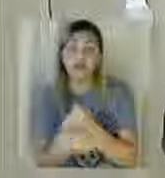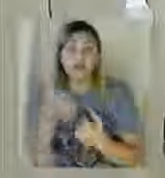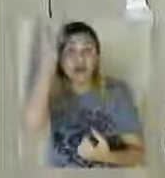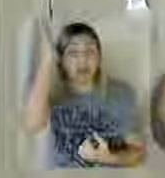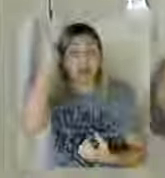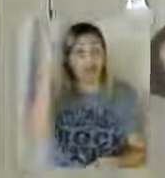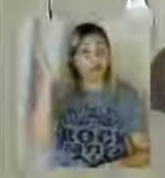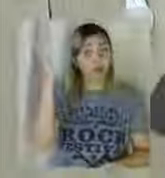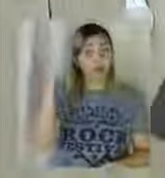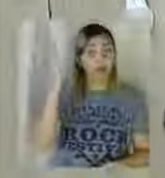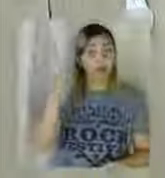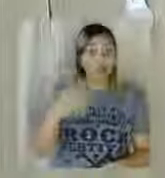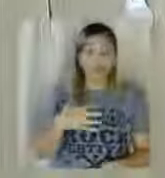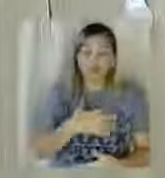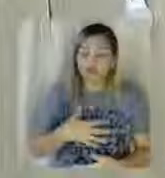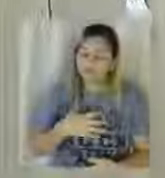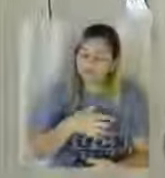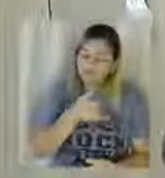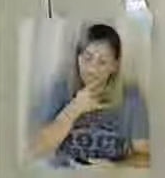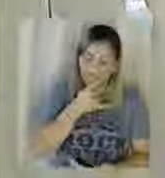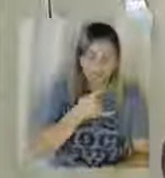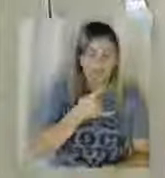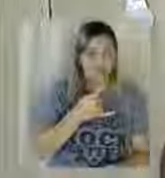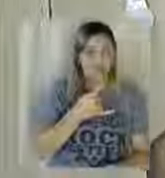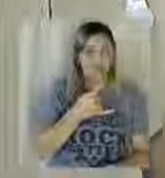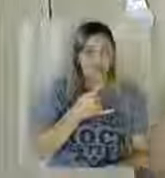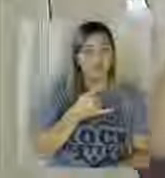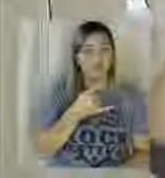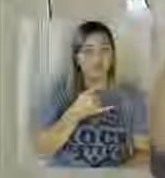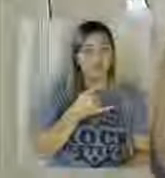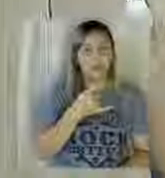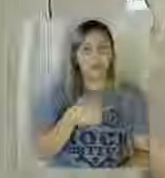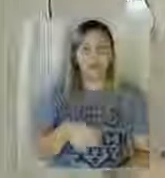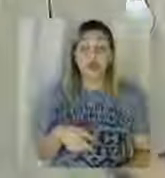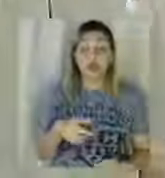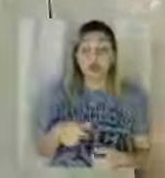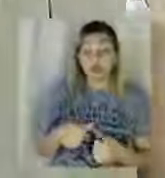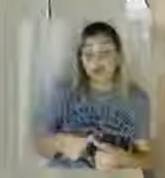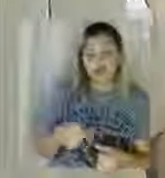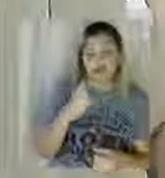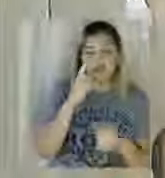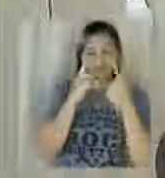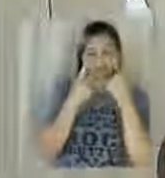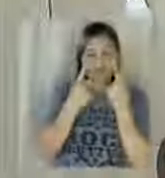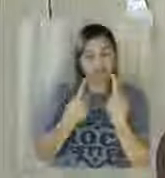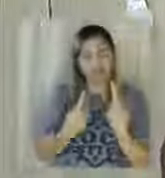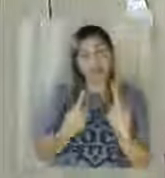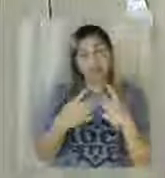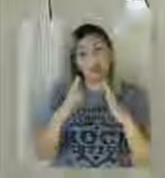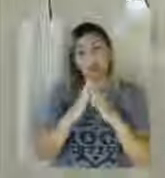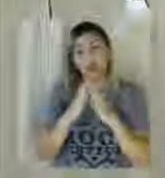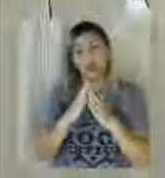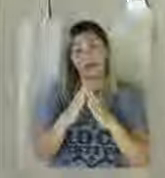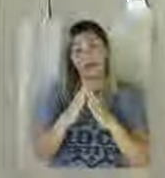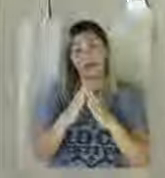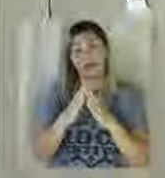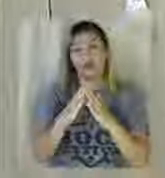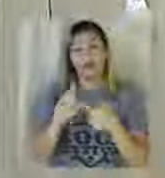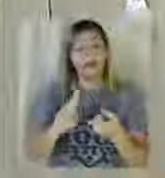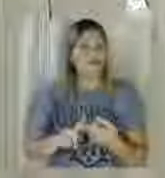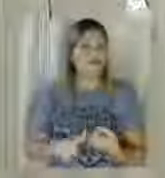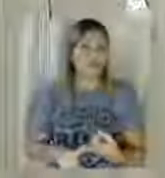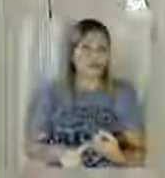burra. E isso eu me sentia muito triste, ficava chorando em casa. Também